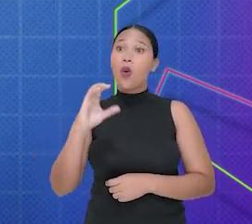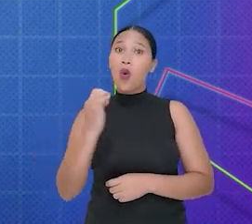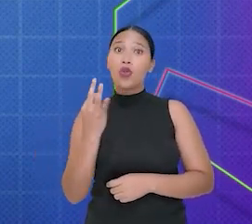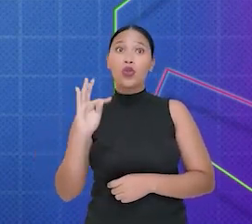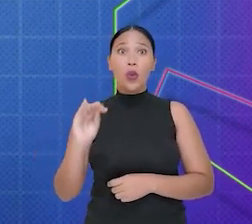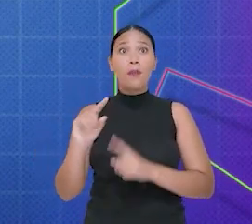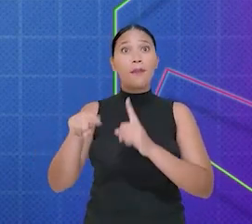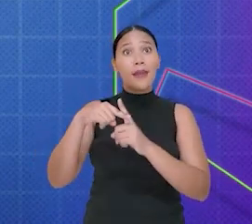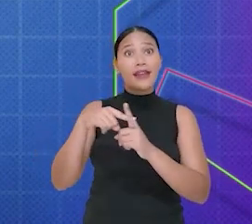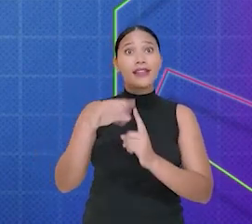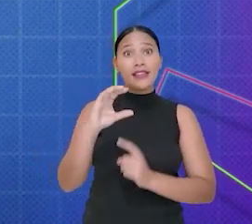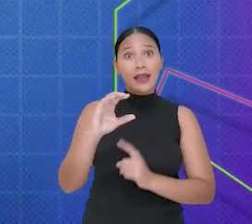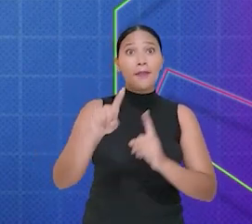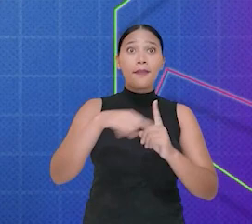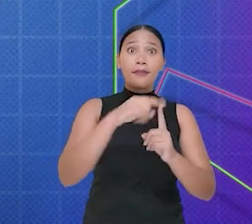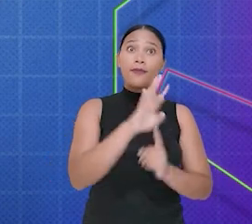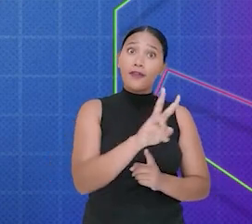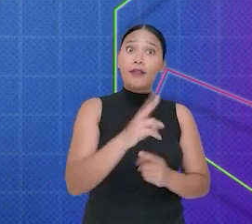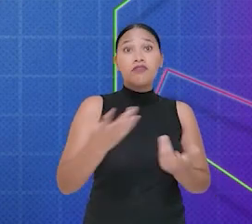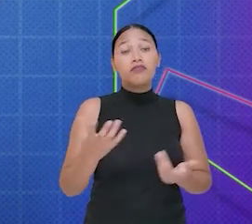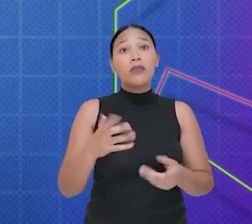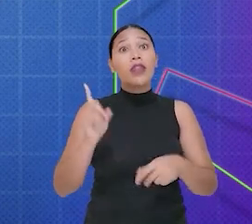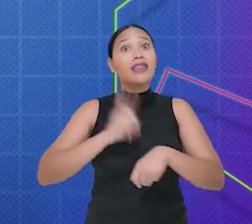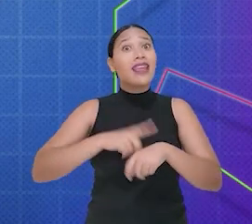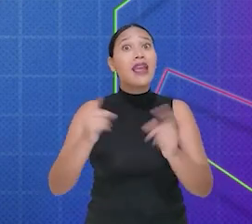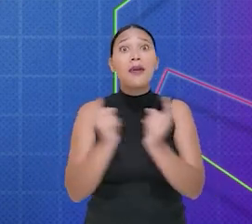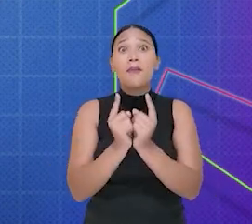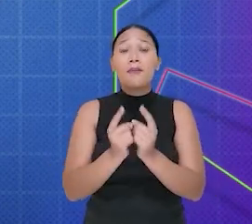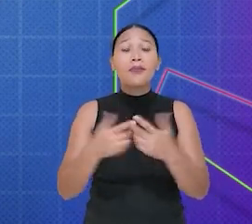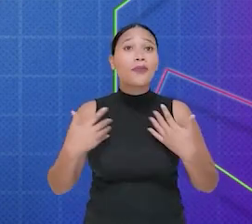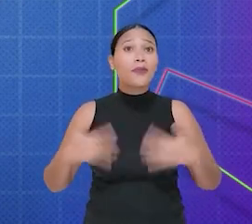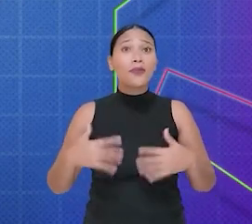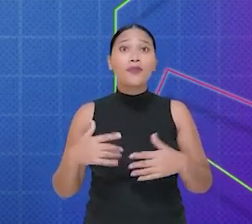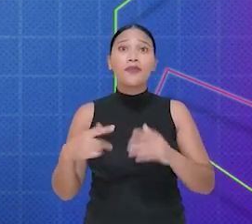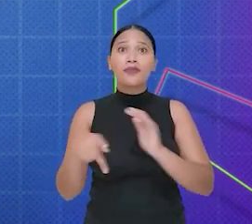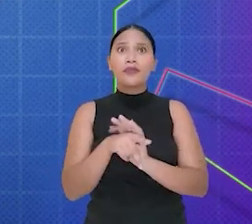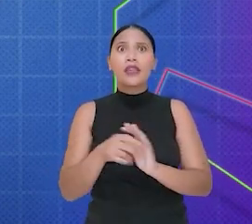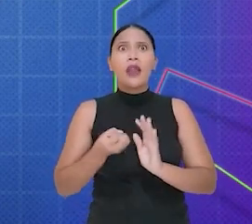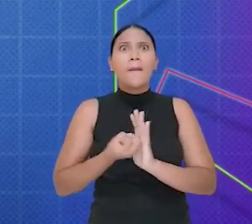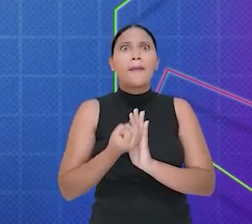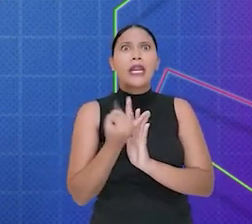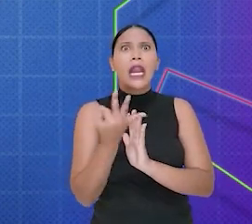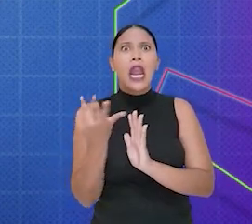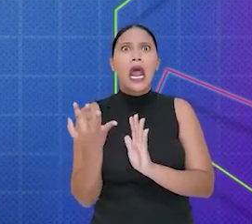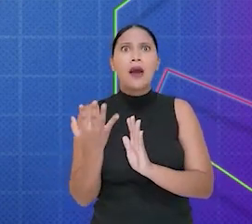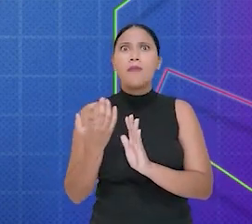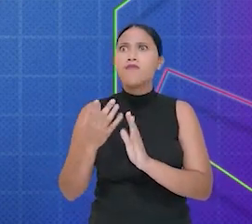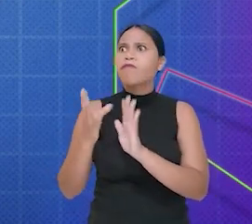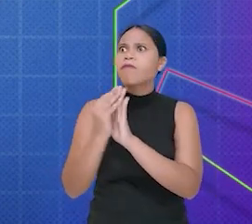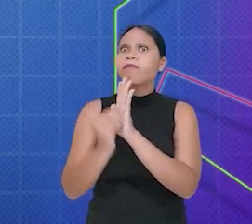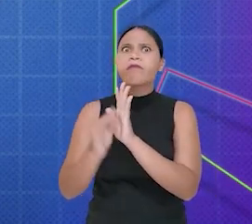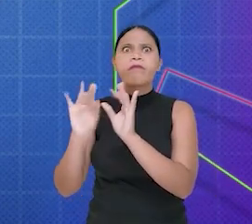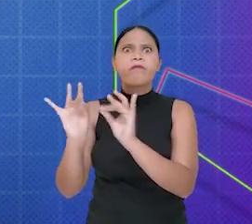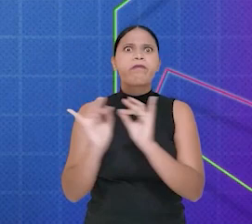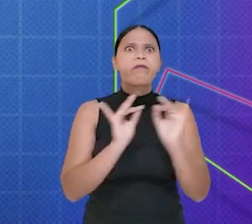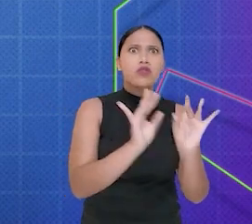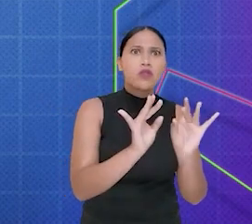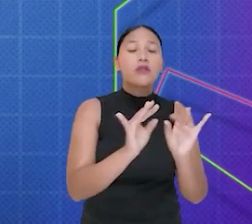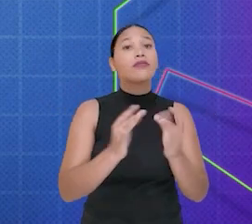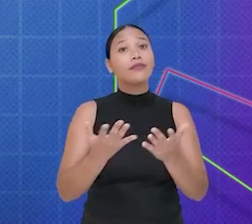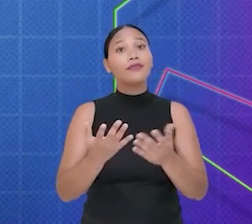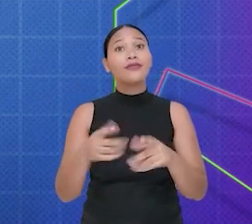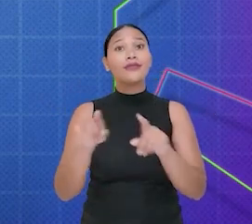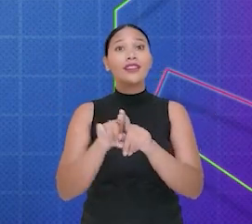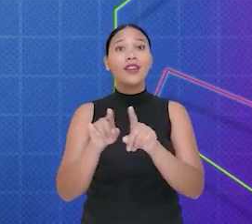com o Ctrl mais C e o Ctrl V. Isso pode economizar tempo ao transferir grandes quantidades de informação de um